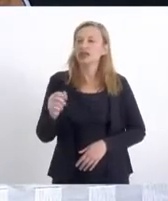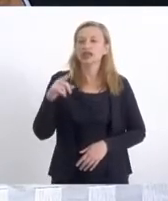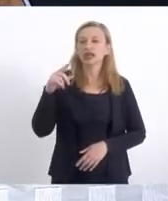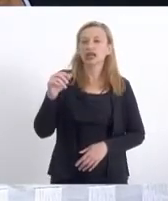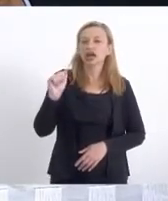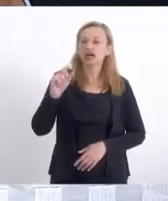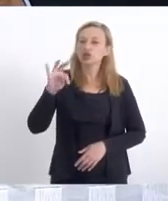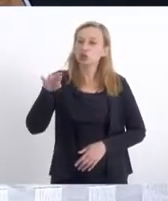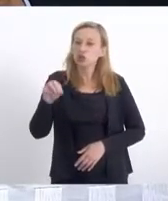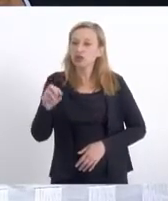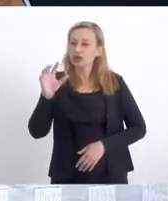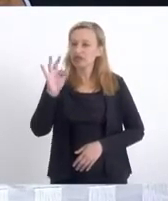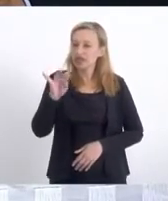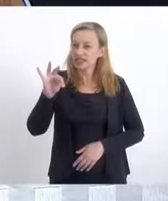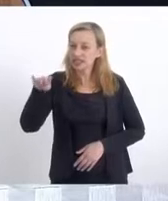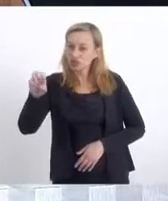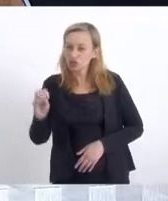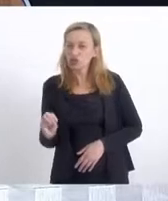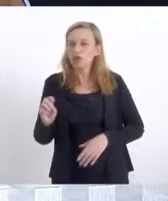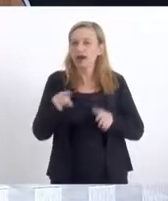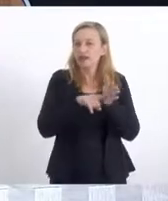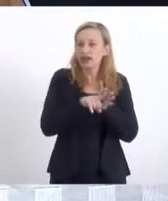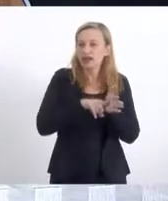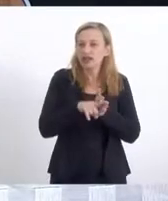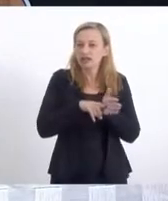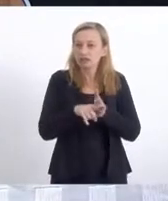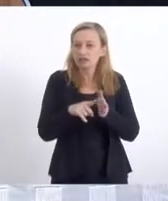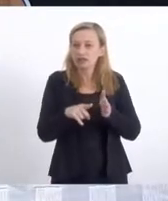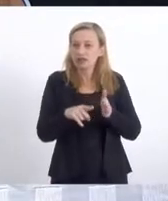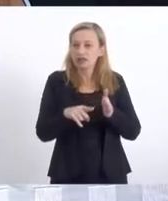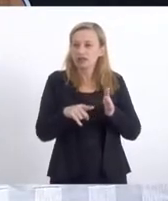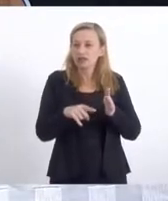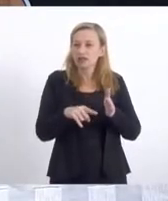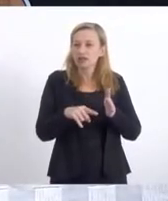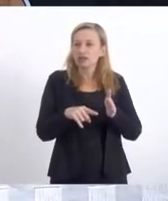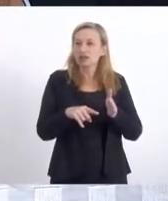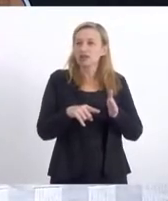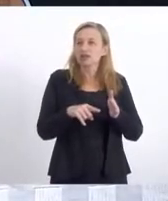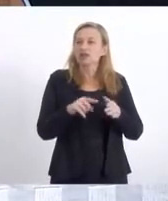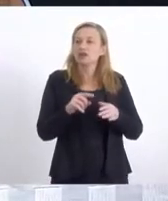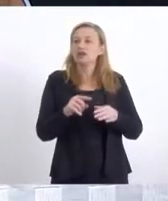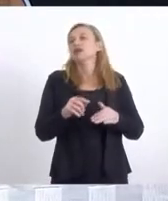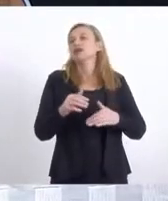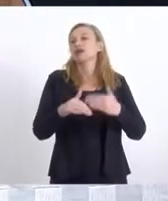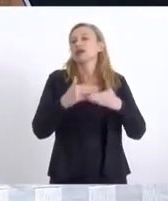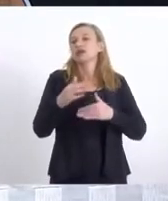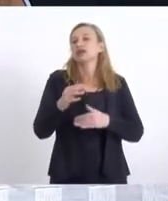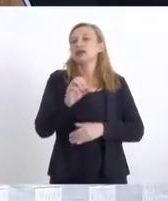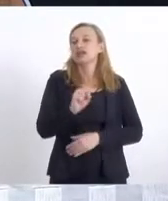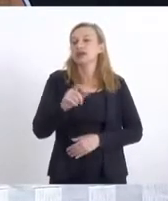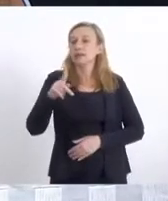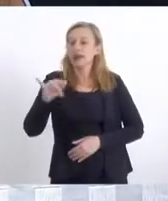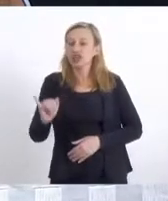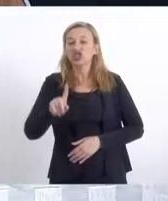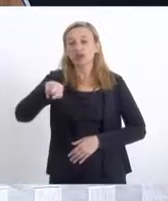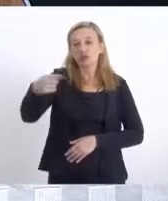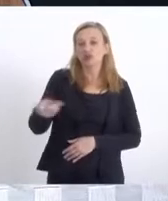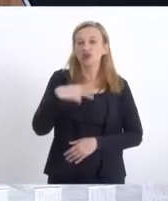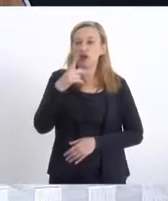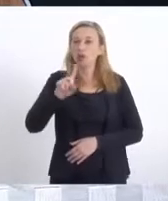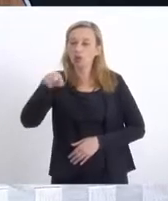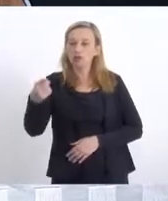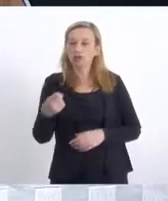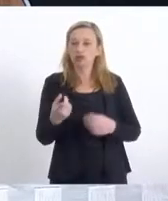Otone Francisco, analista de pesquisas do CEPERJ. Daqui a pouco vamos citar outras presenças.